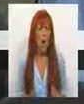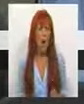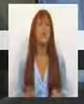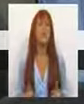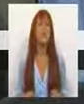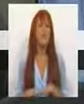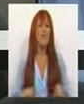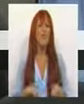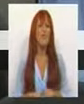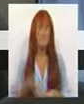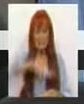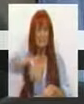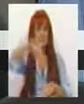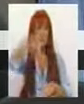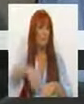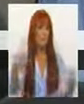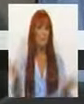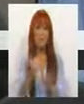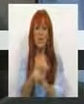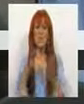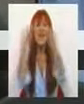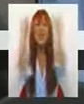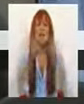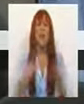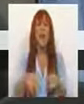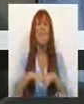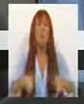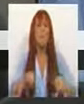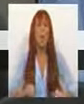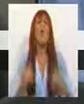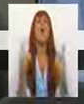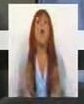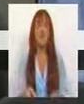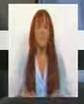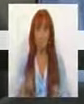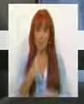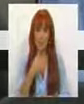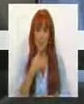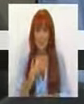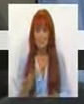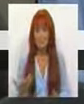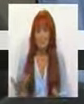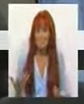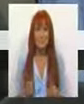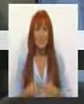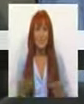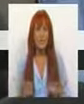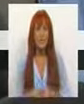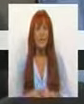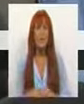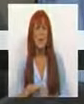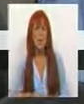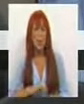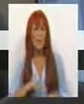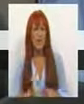encontra no seio desta entidade internacional. E por isso gostávamos de perceber naturalmente se